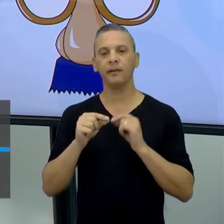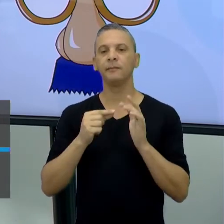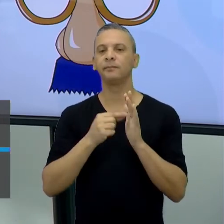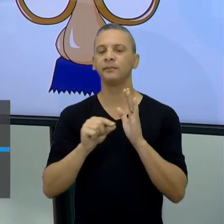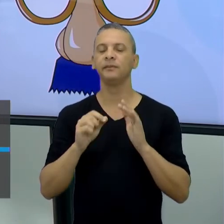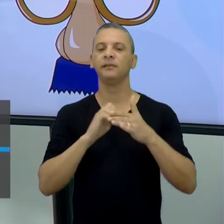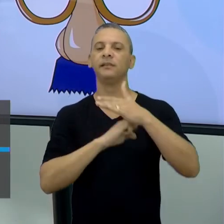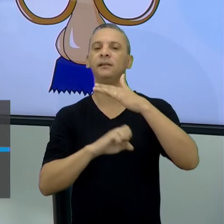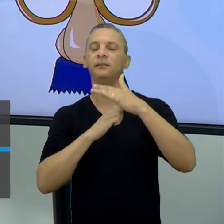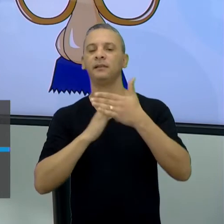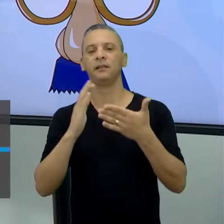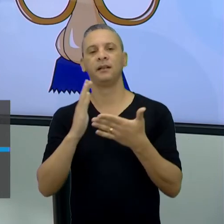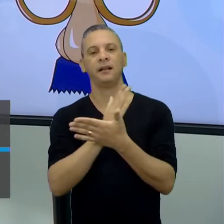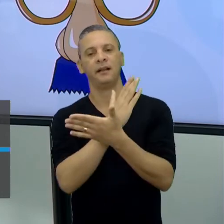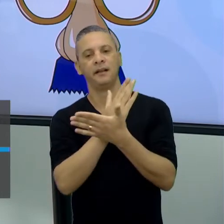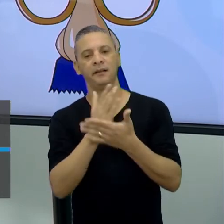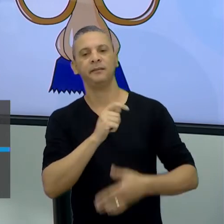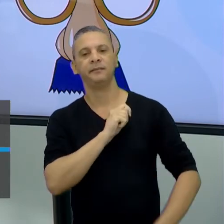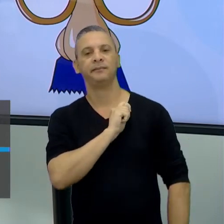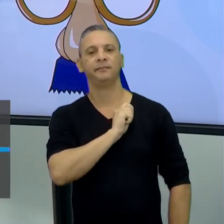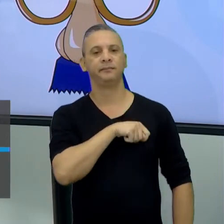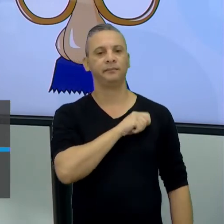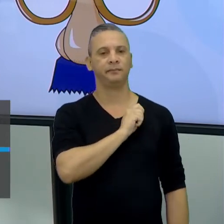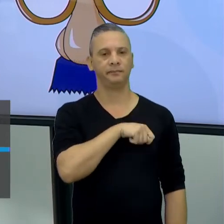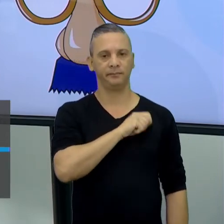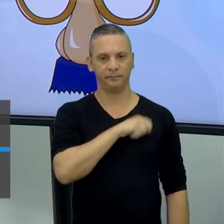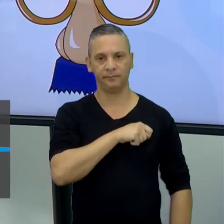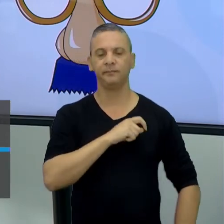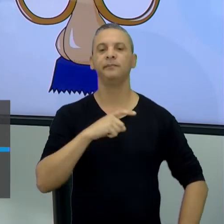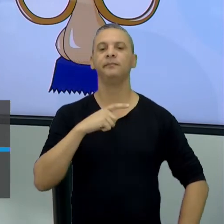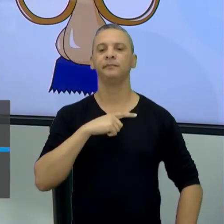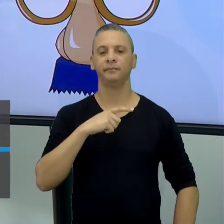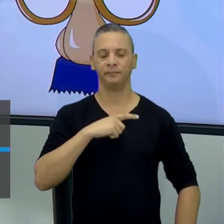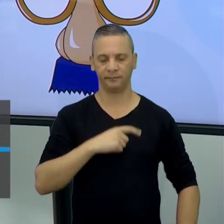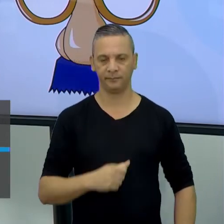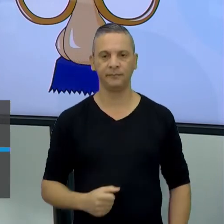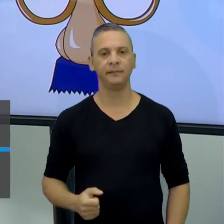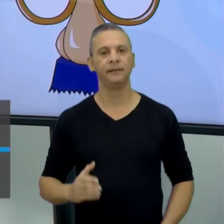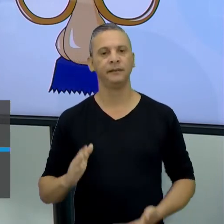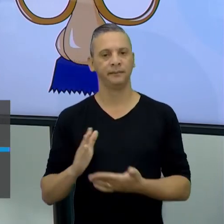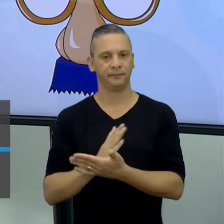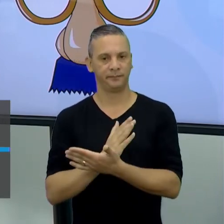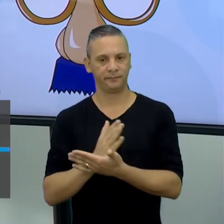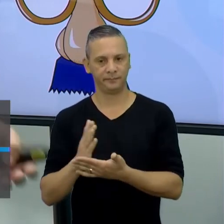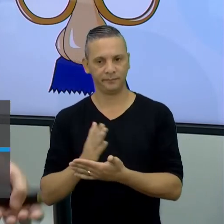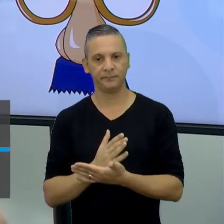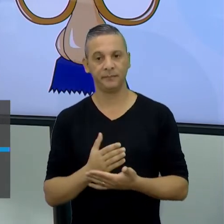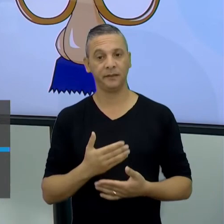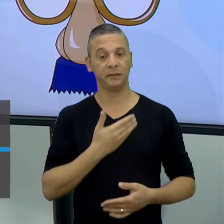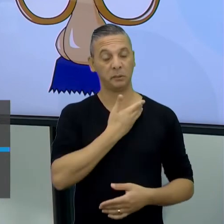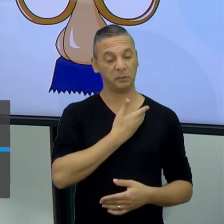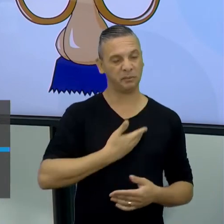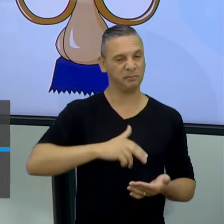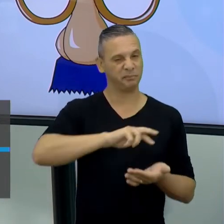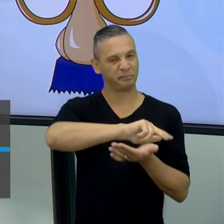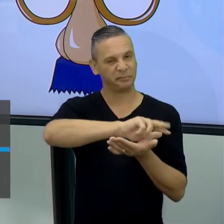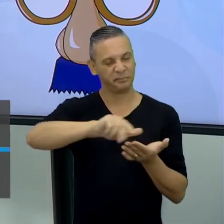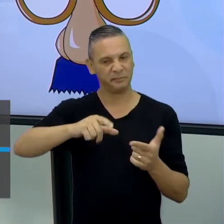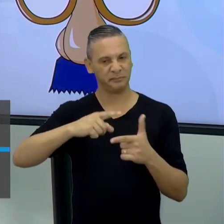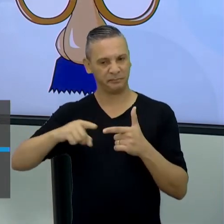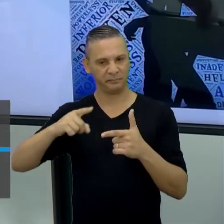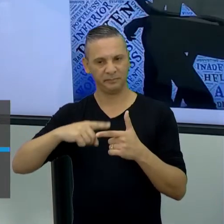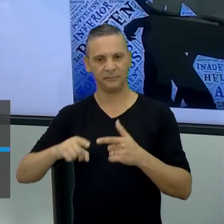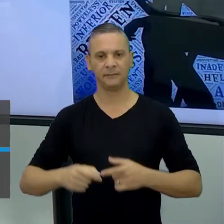empresas que fazem isso na maldade mesmo. Em geral, envolve grandes corporações, grandes governos, né? É isso,